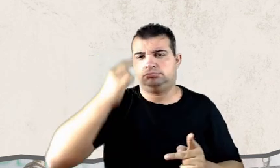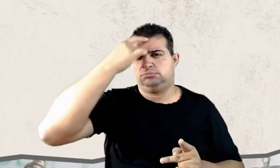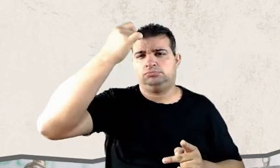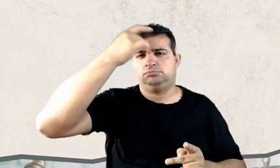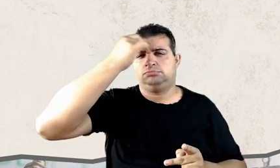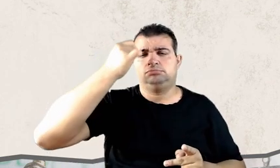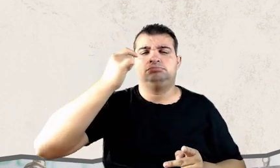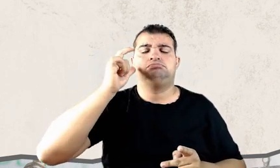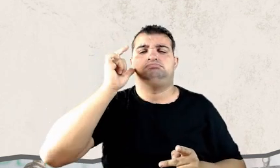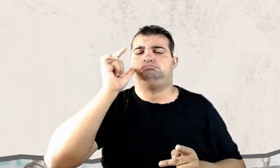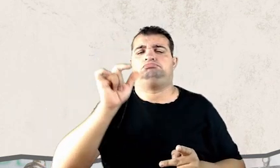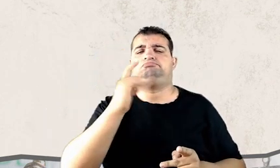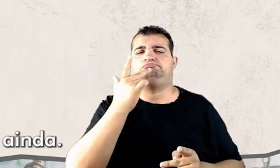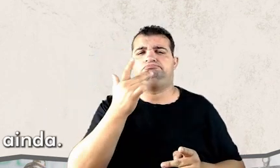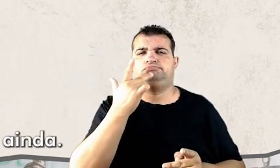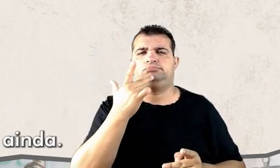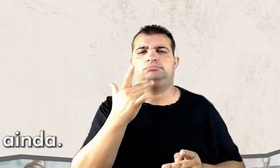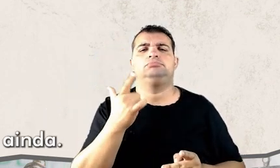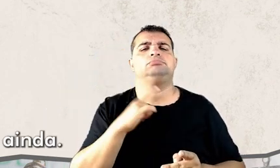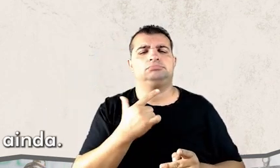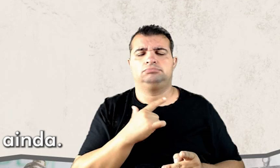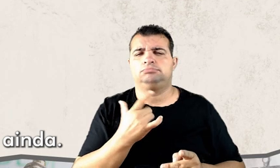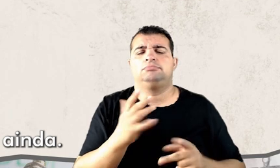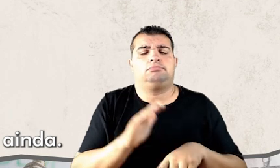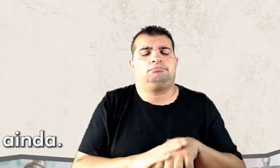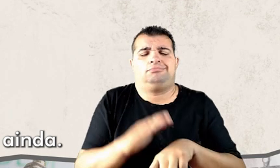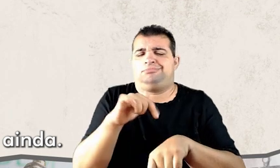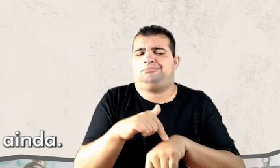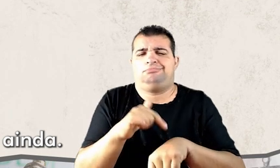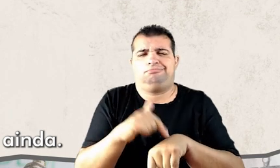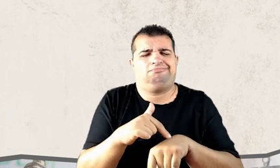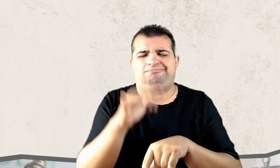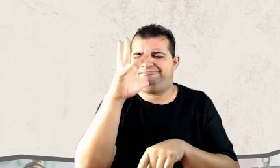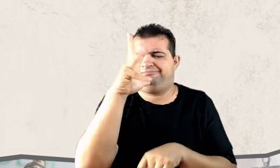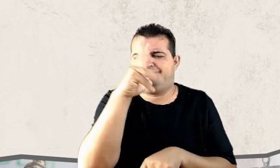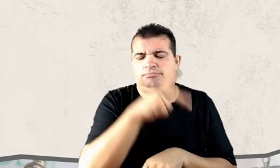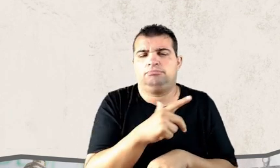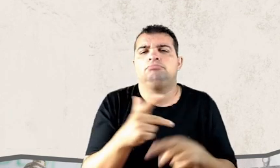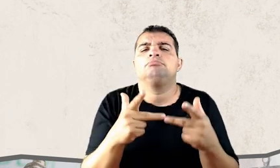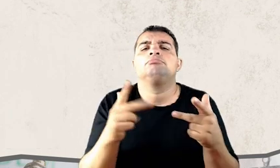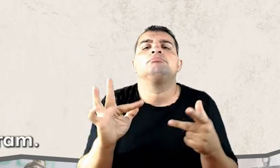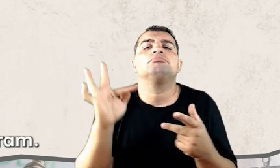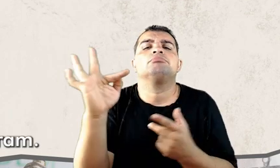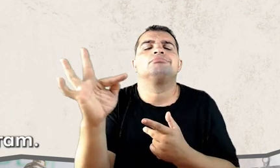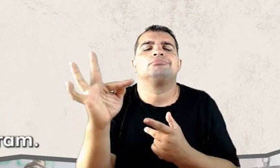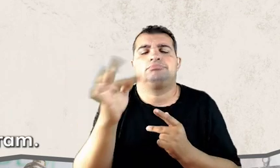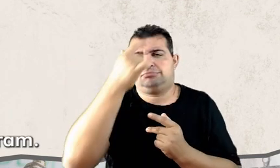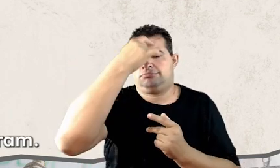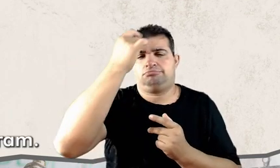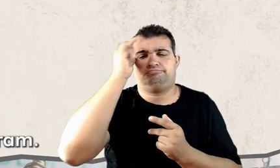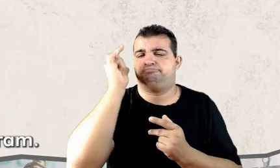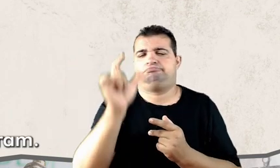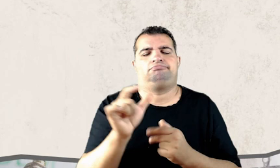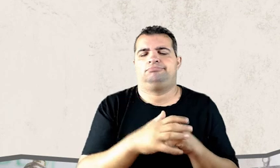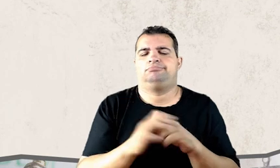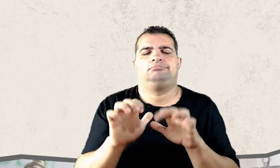da universidade resistava. Custou muito, custou mais tempo ainda, e o que aconteceu? Afinal, os